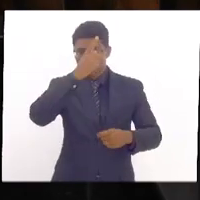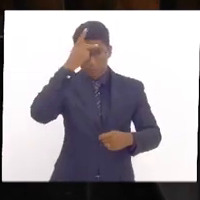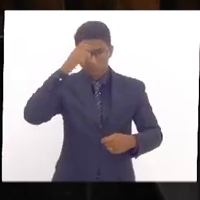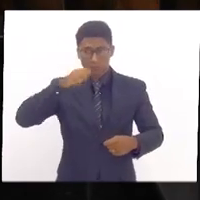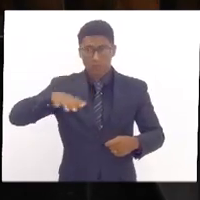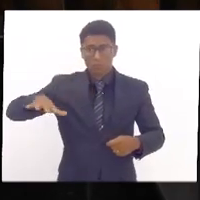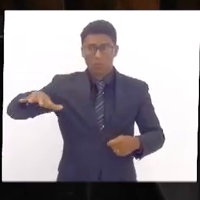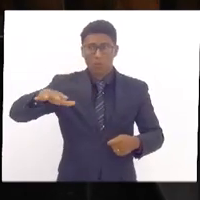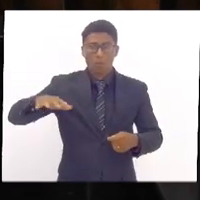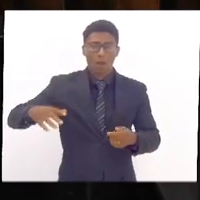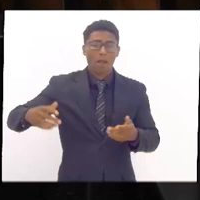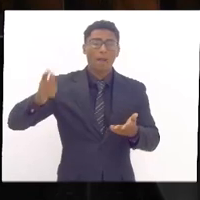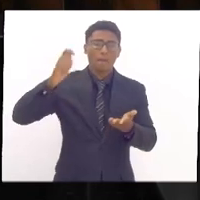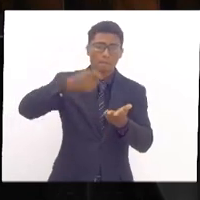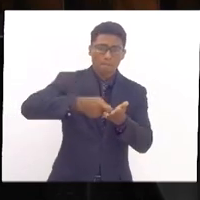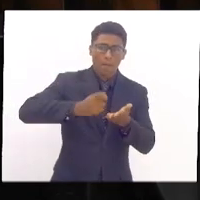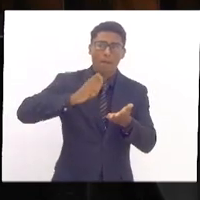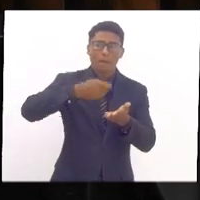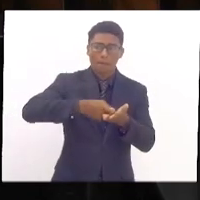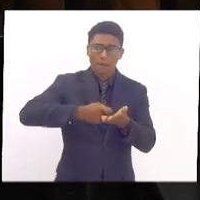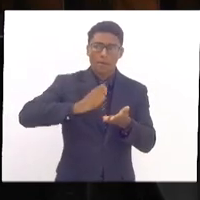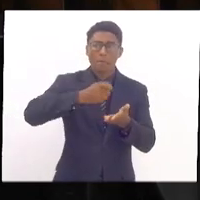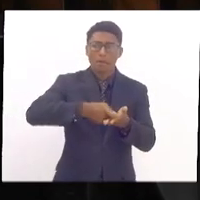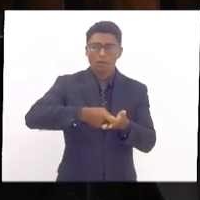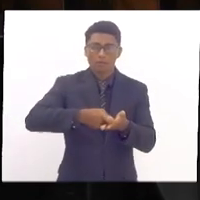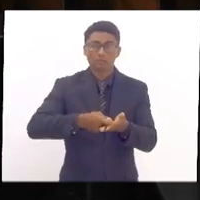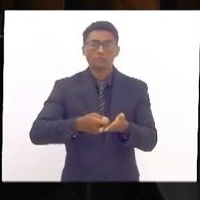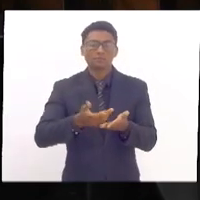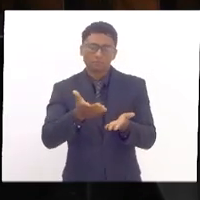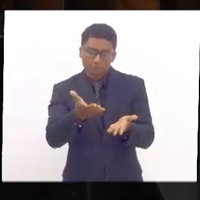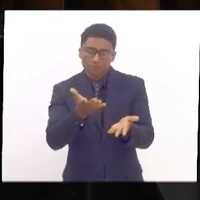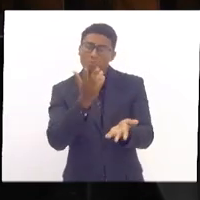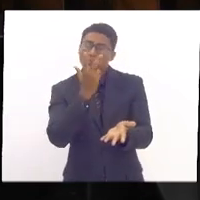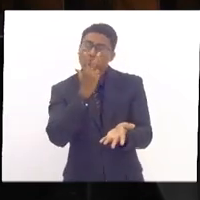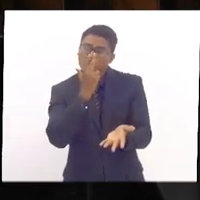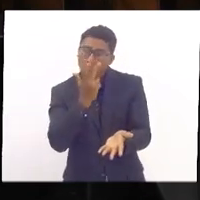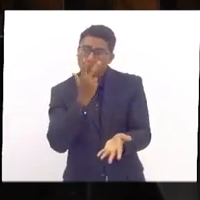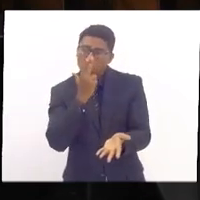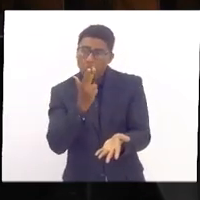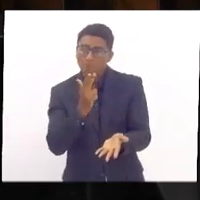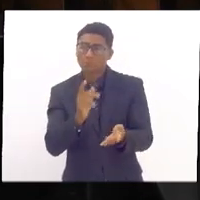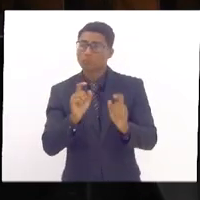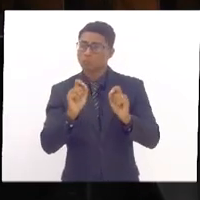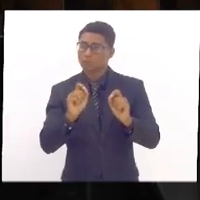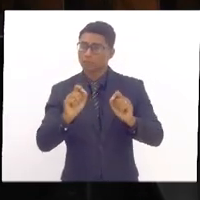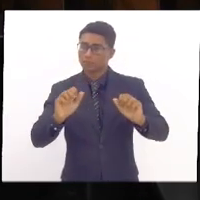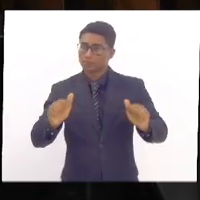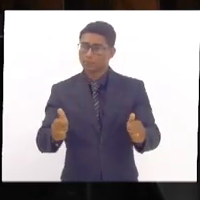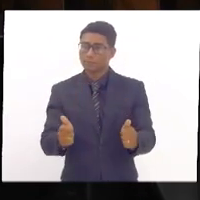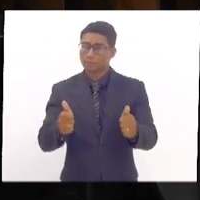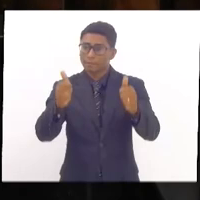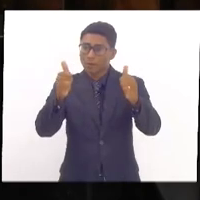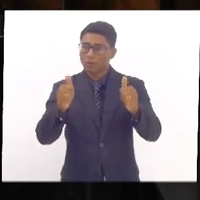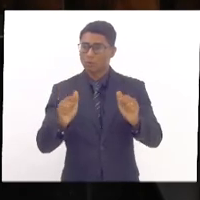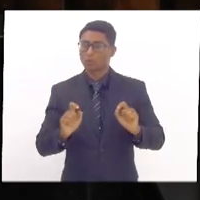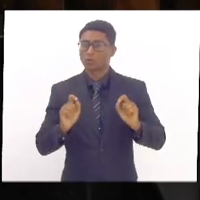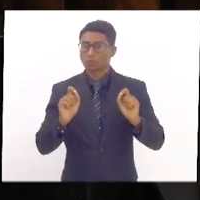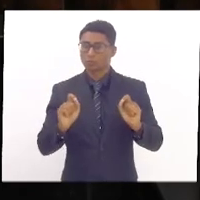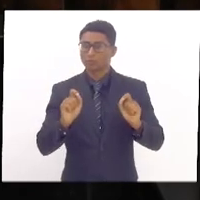me parece, e tentei isso explicar ao presidente, mais saudável